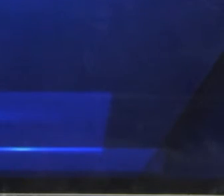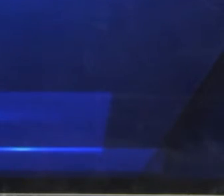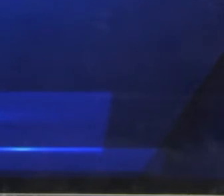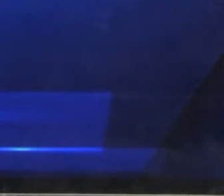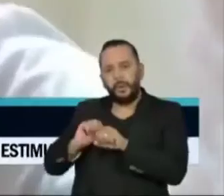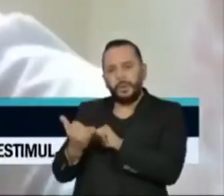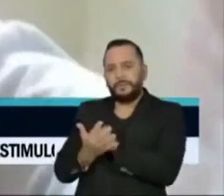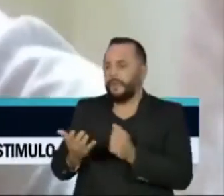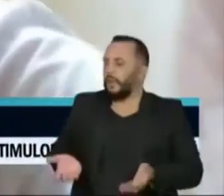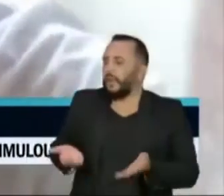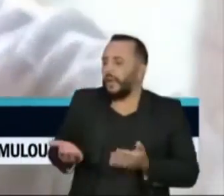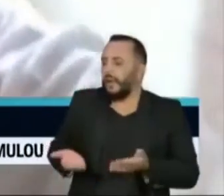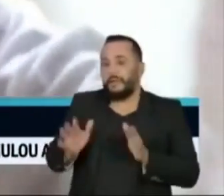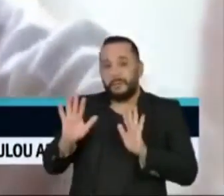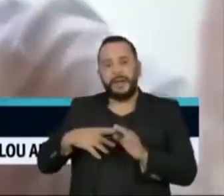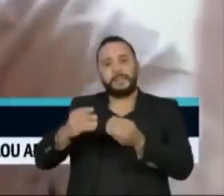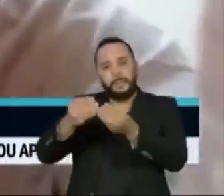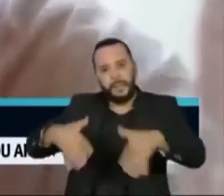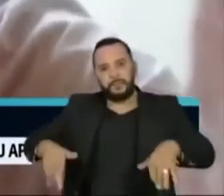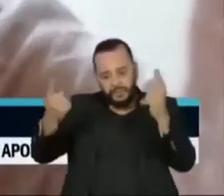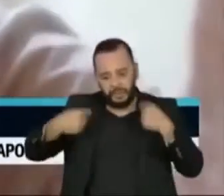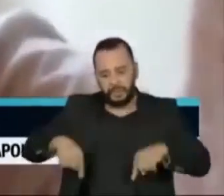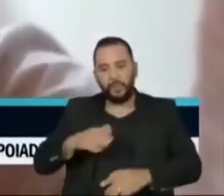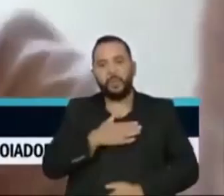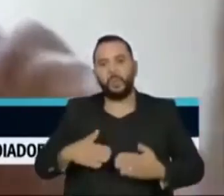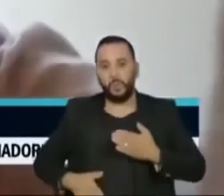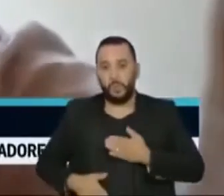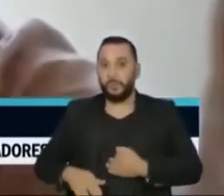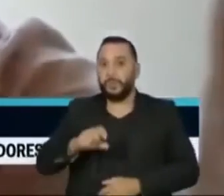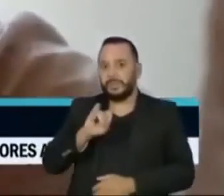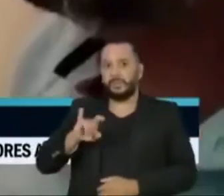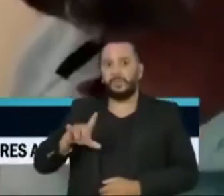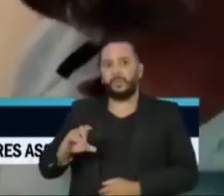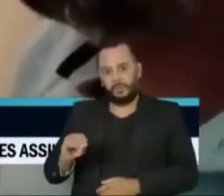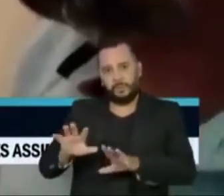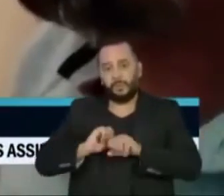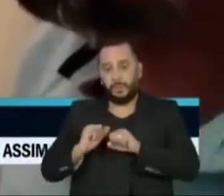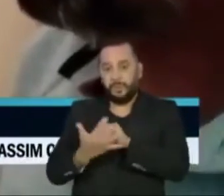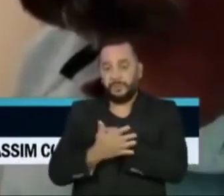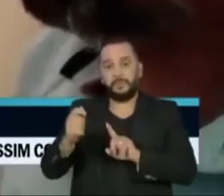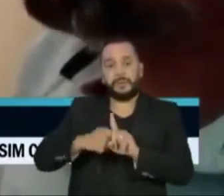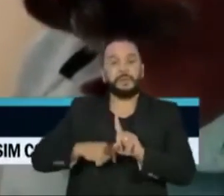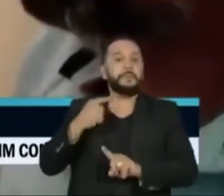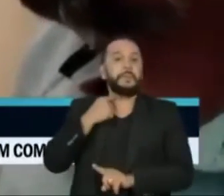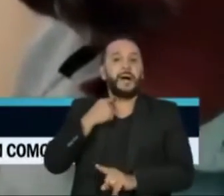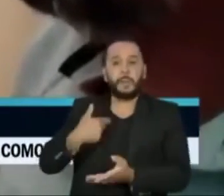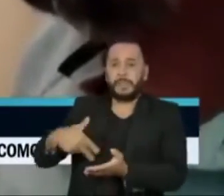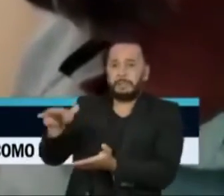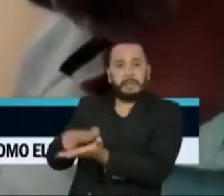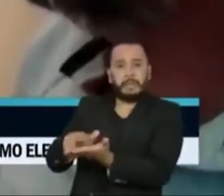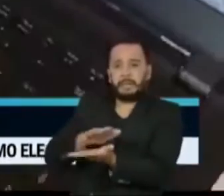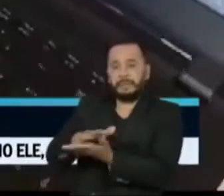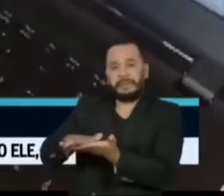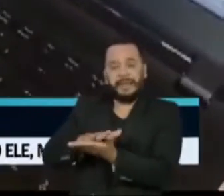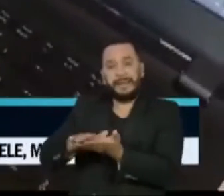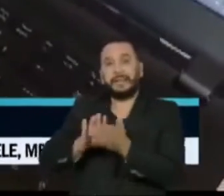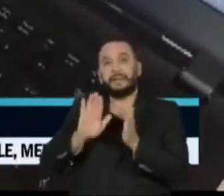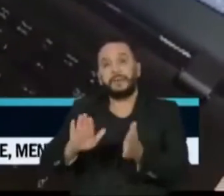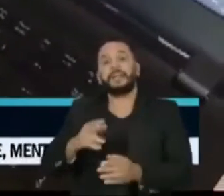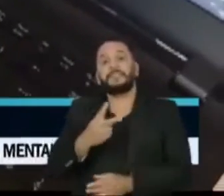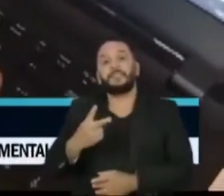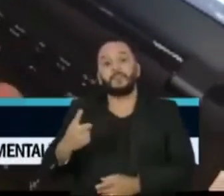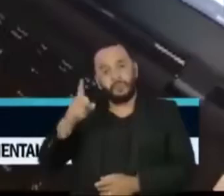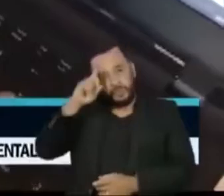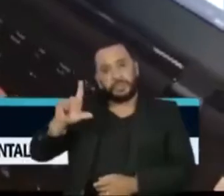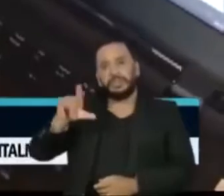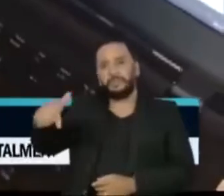Cultura. Silvio teve Covid em maio do ano passado. Não precisou ficar internado, mas depois de 21